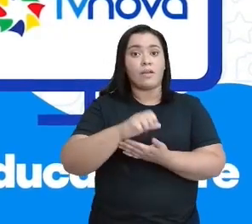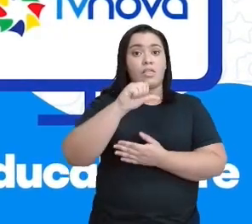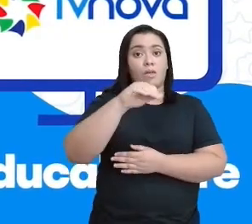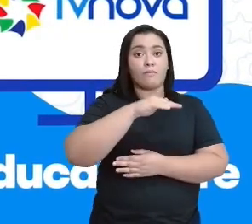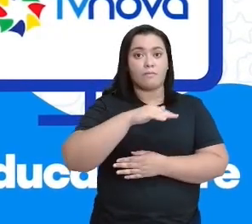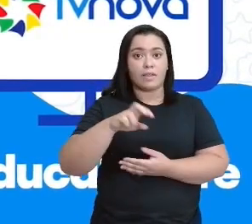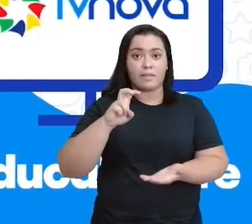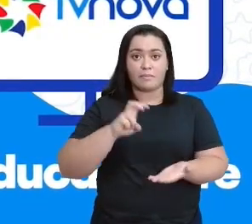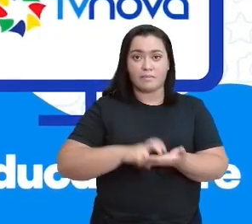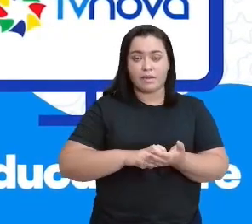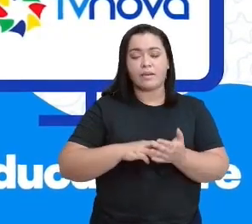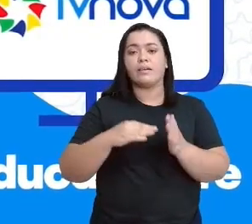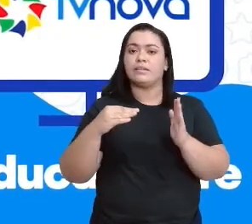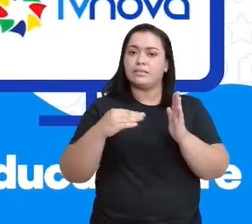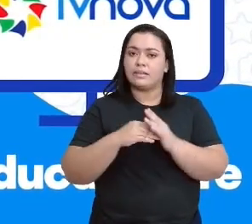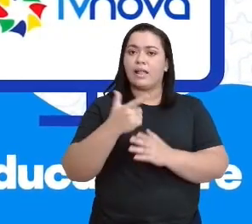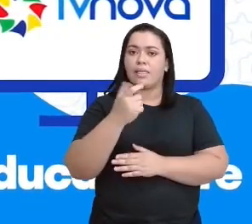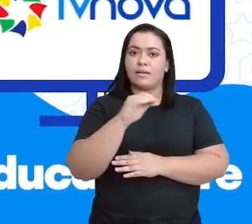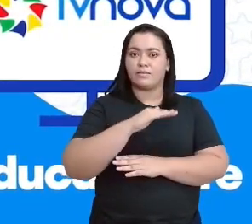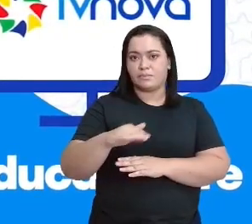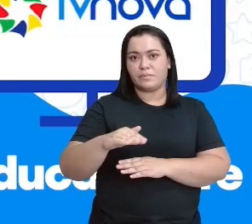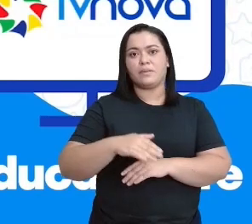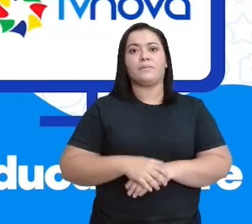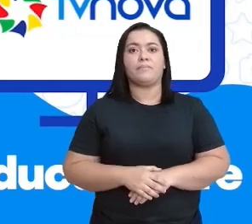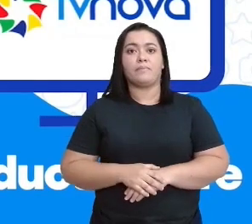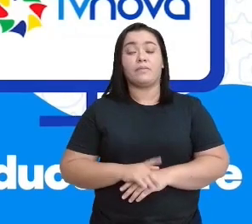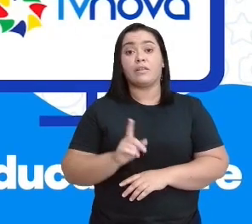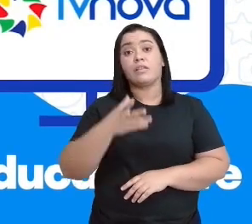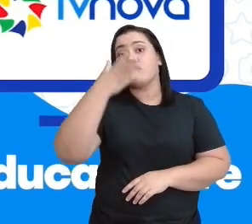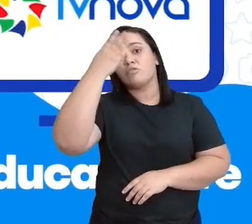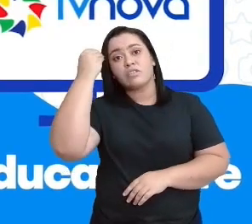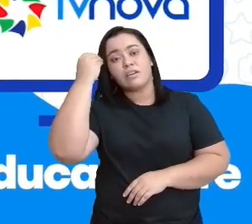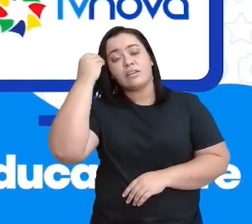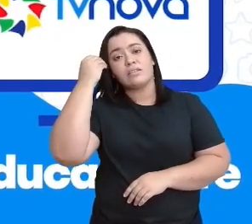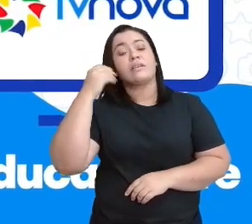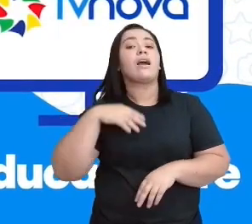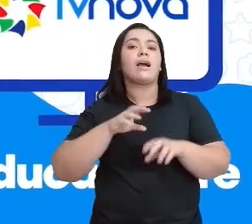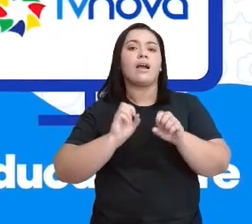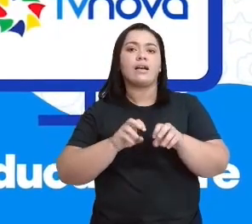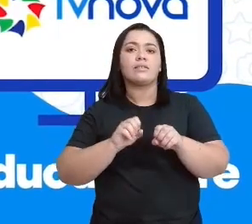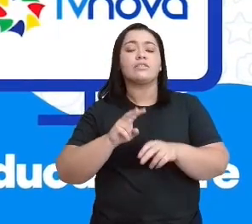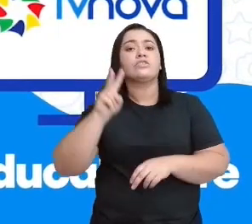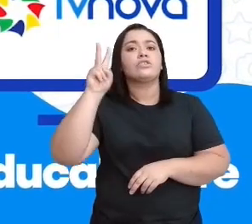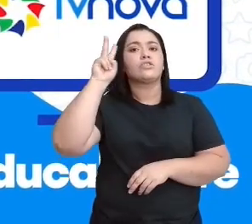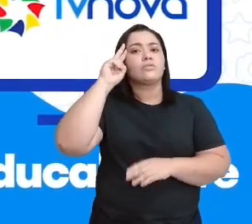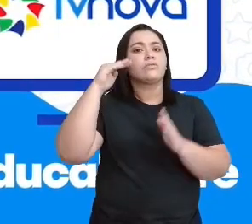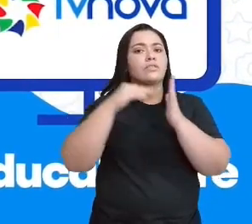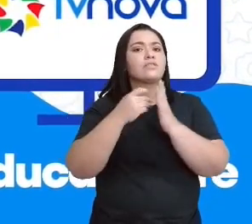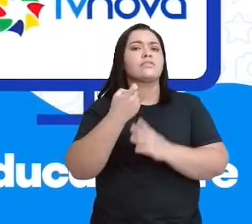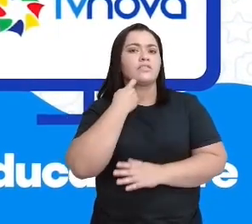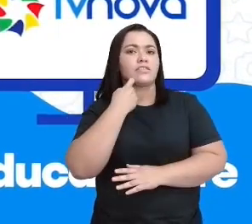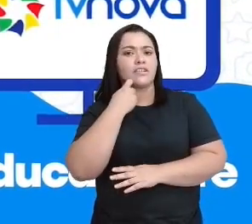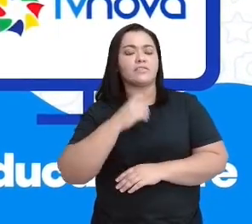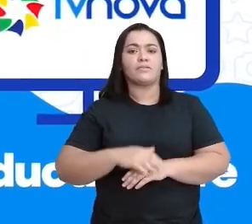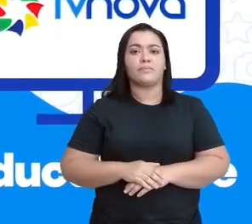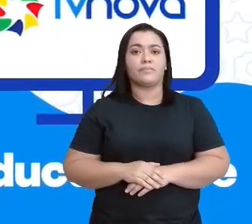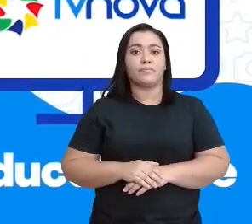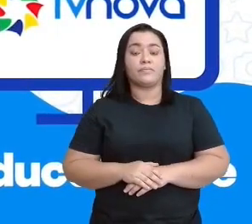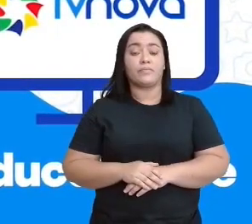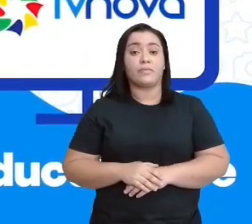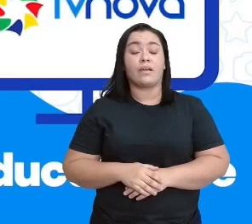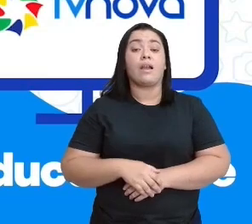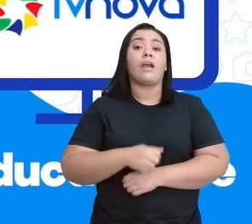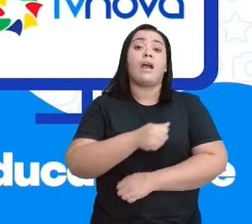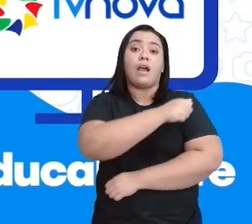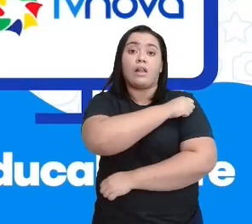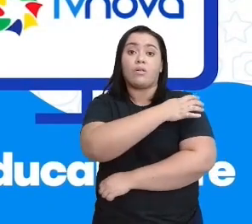da manhã e segue até às 10h30. E não esqueçam, as aulas são de segunda a sexta, tá? Já os estudantes do quarto e